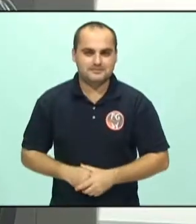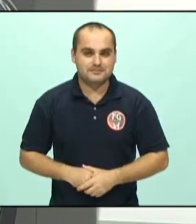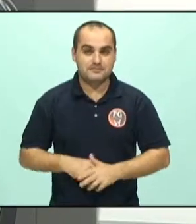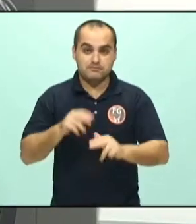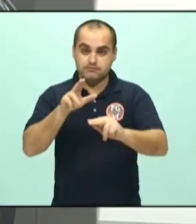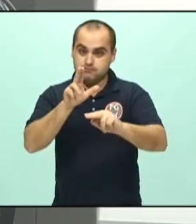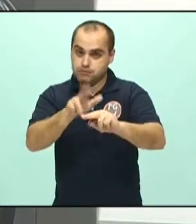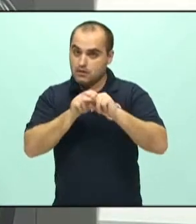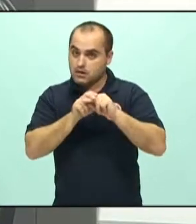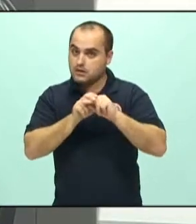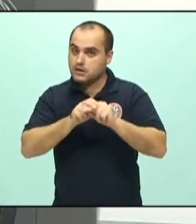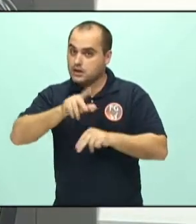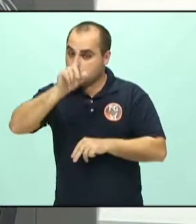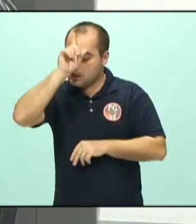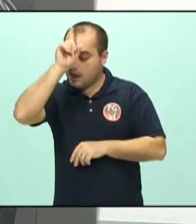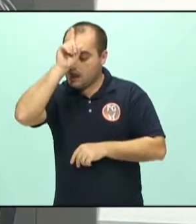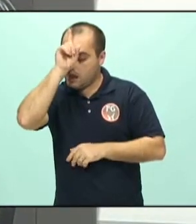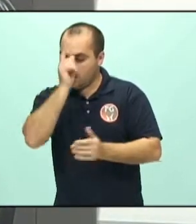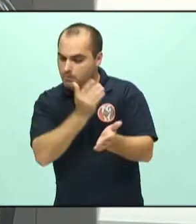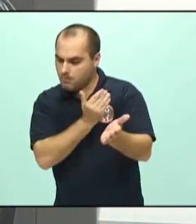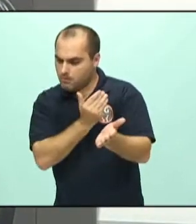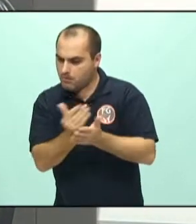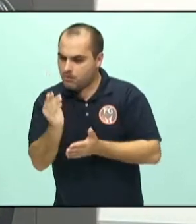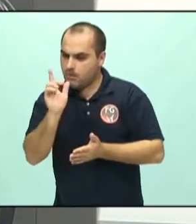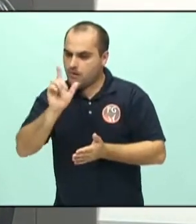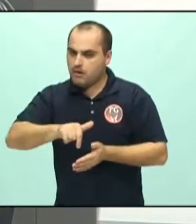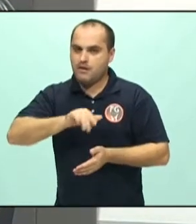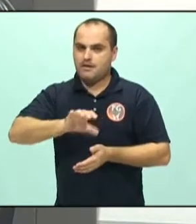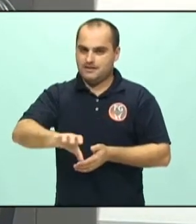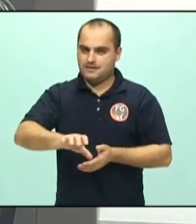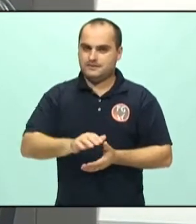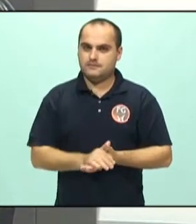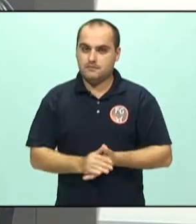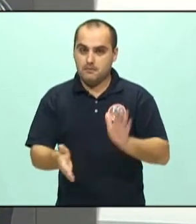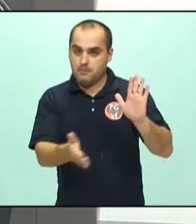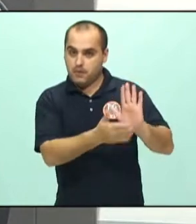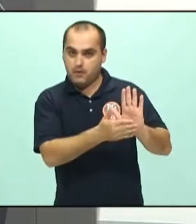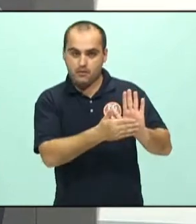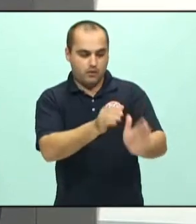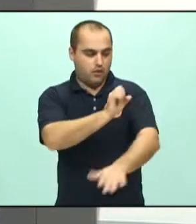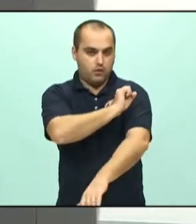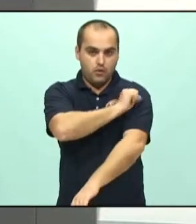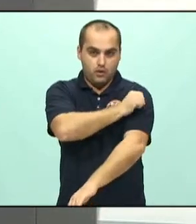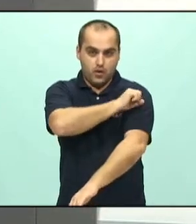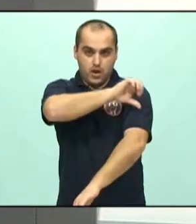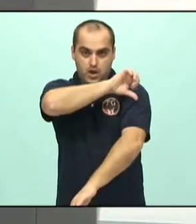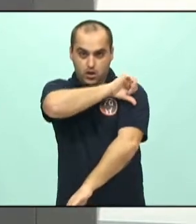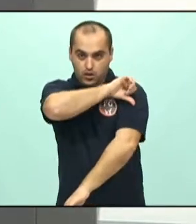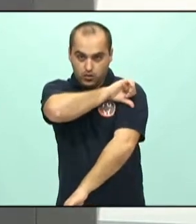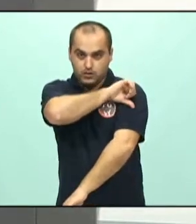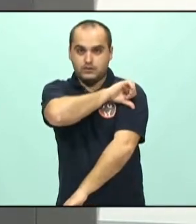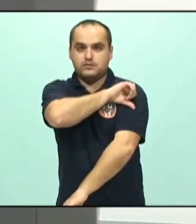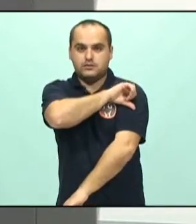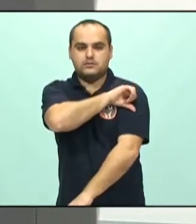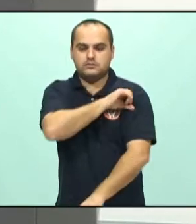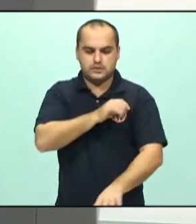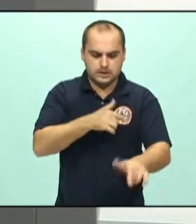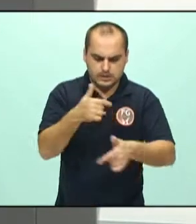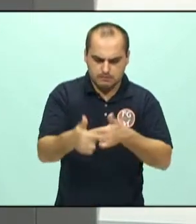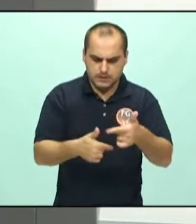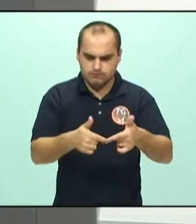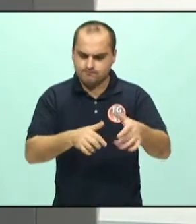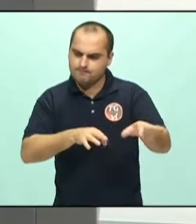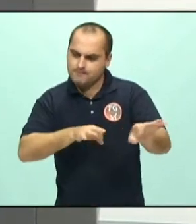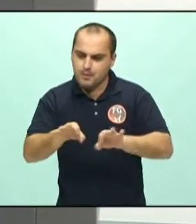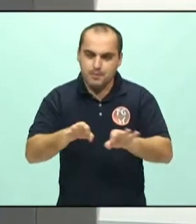ideia inicial é essa. Quando a gente propõe 8º e 9º ano para fazer os trabalhos, para prepararem, organizarem, a